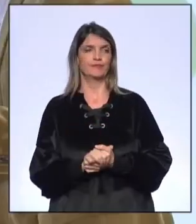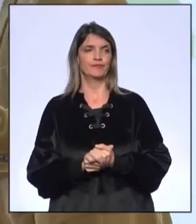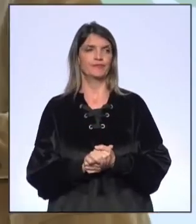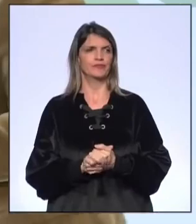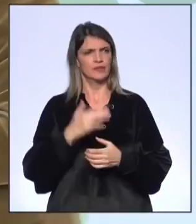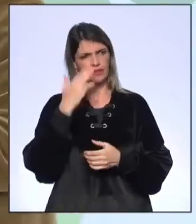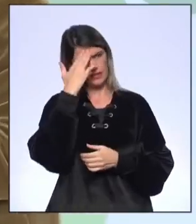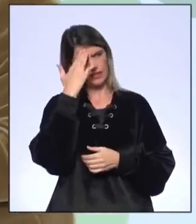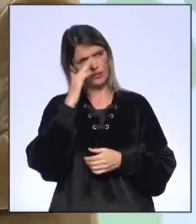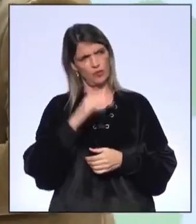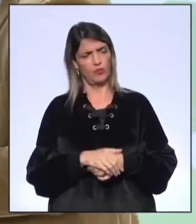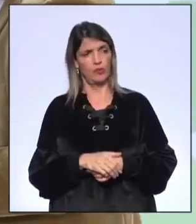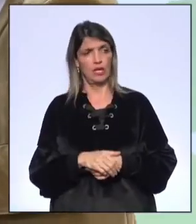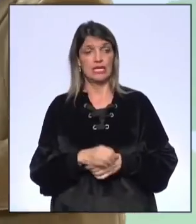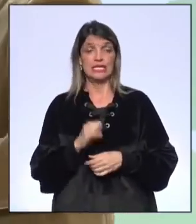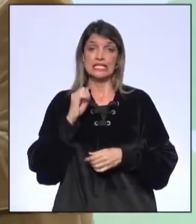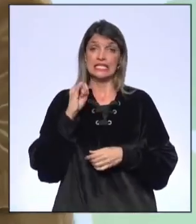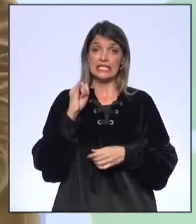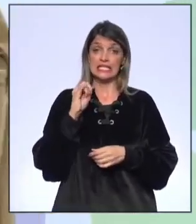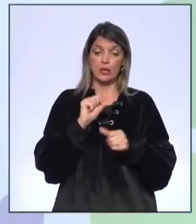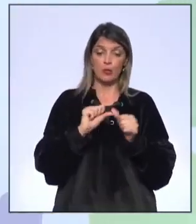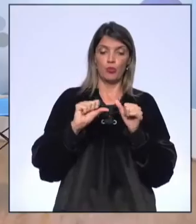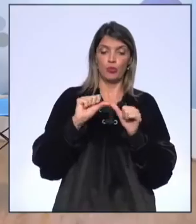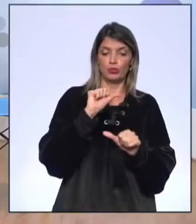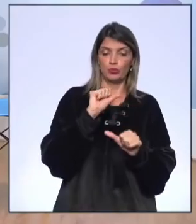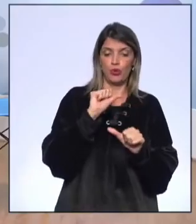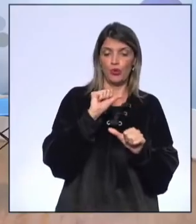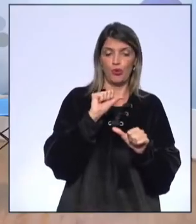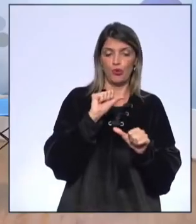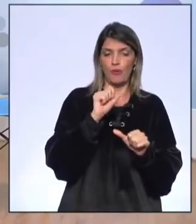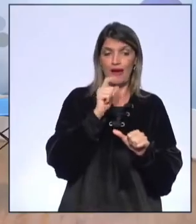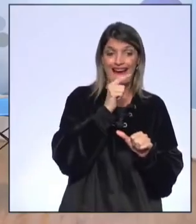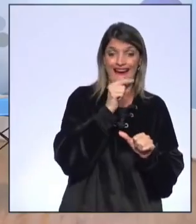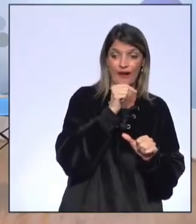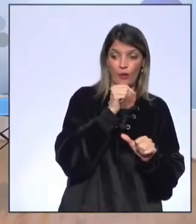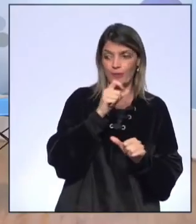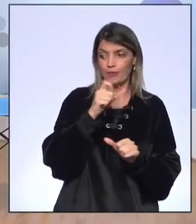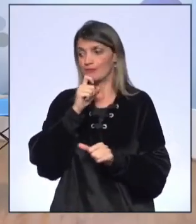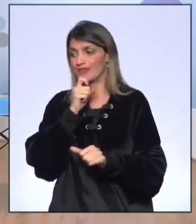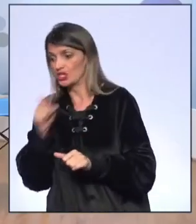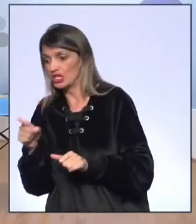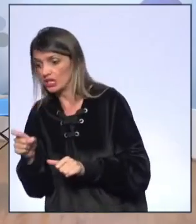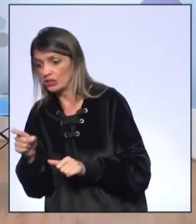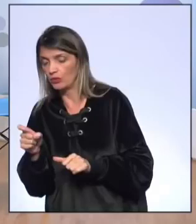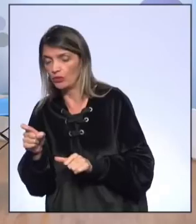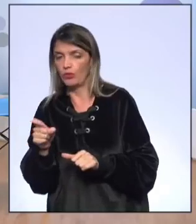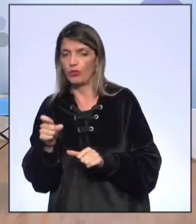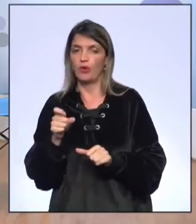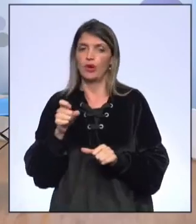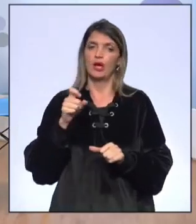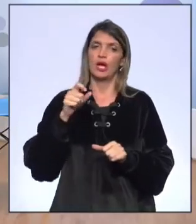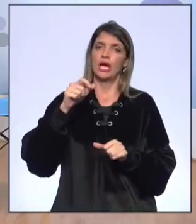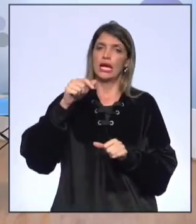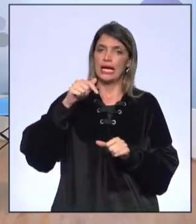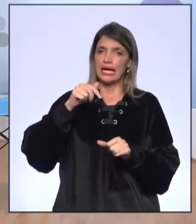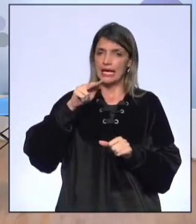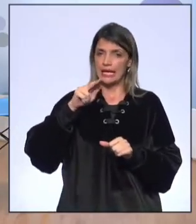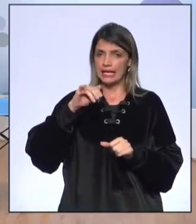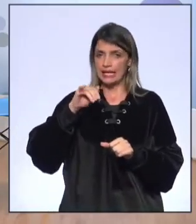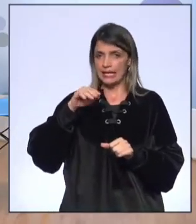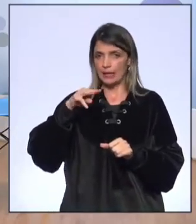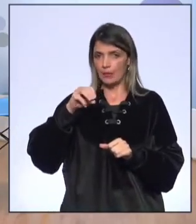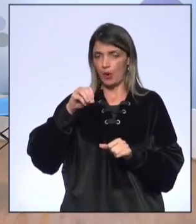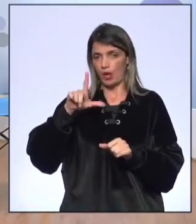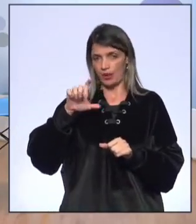aí. Certinho. Então quer dizer que se mudou o estado físico, eu uso a equação do que mole. Que moleza, isso. E se eu só